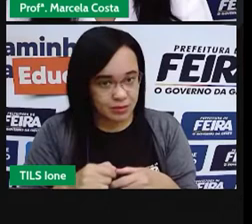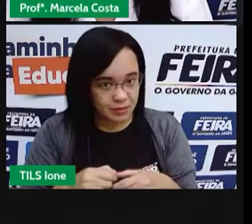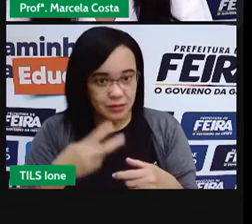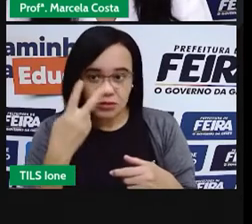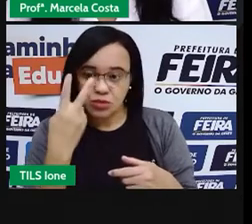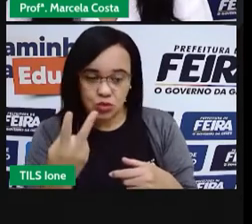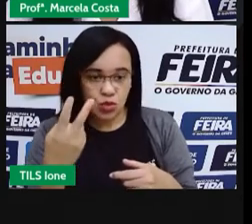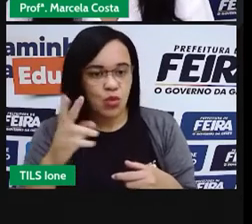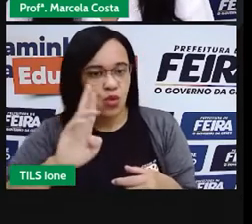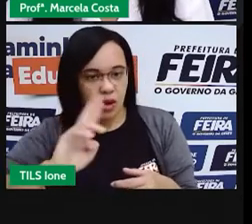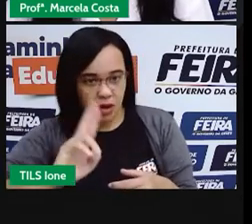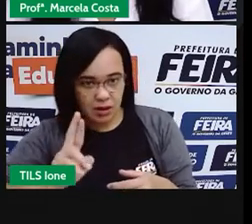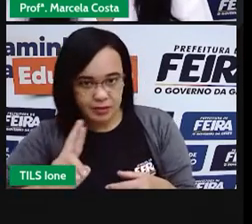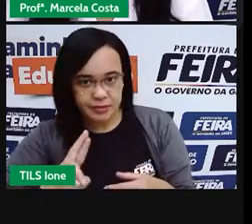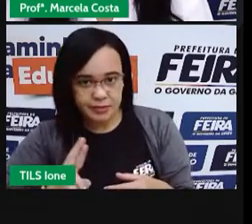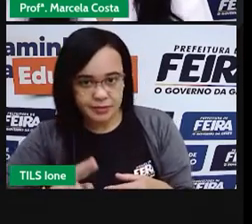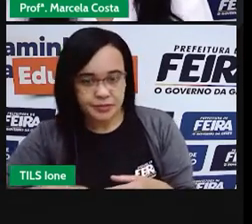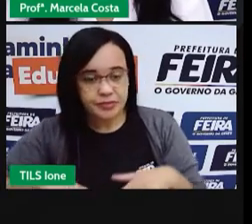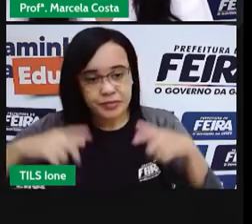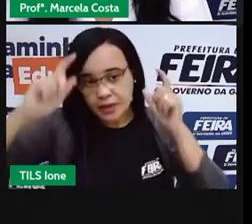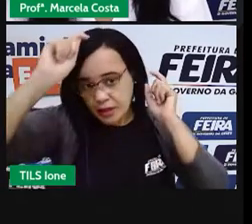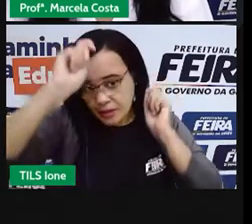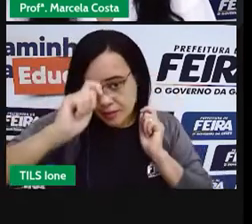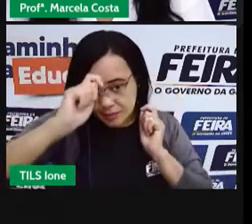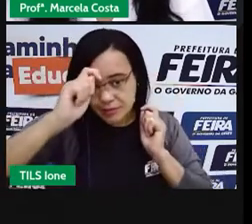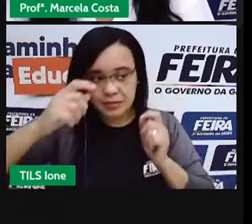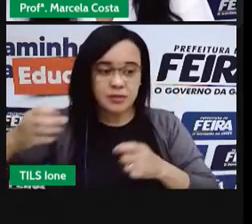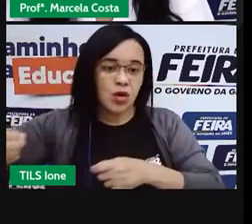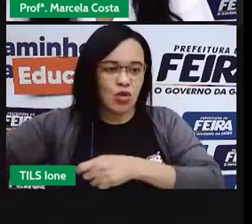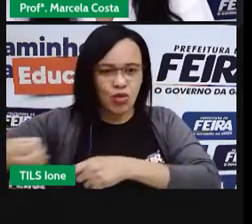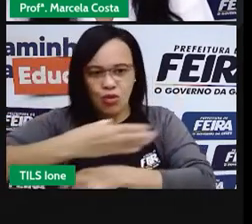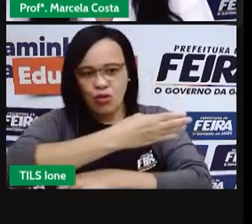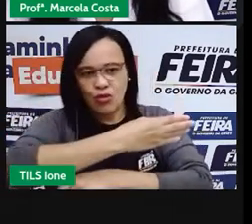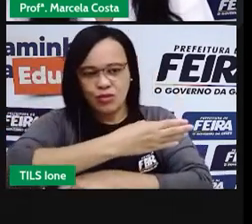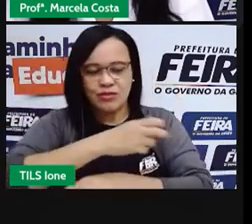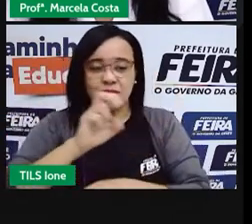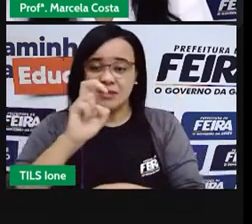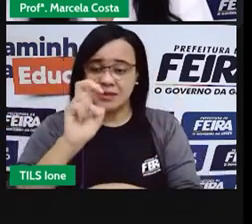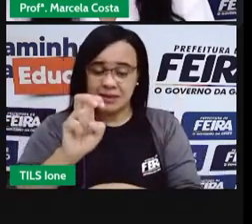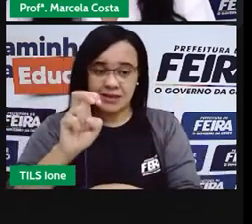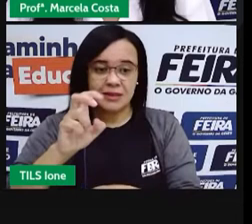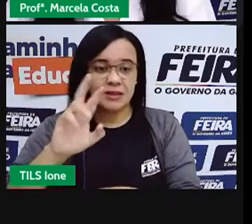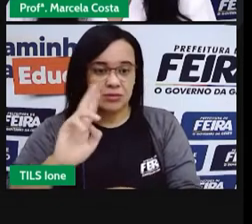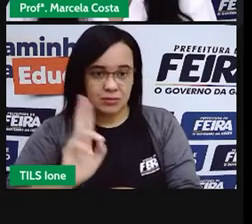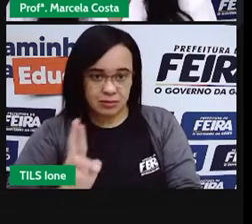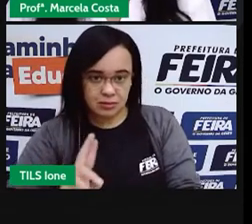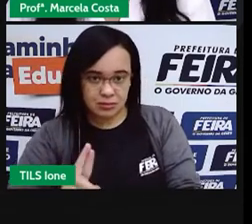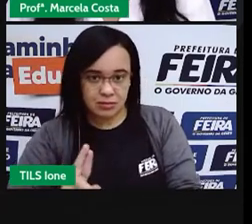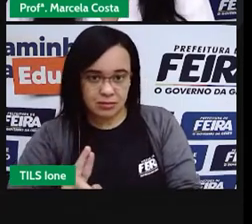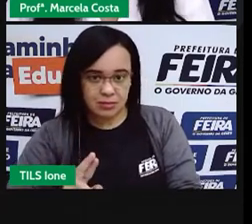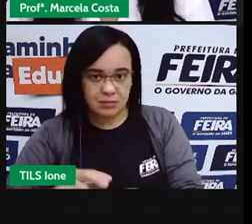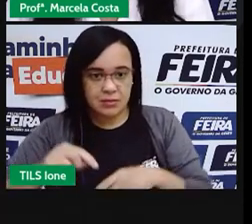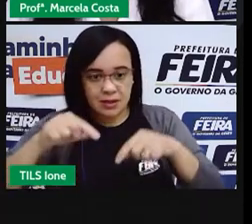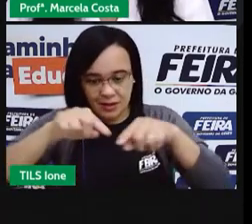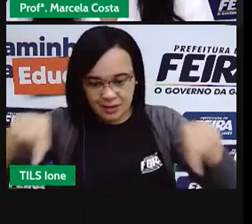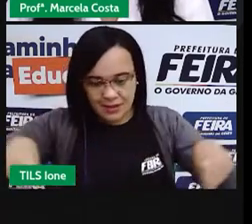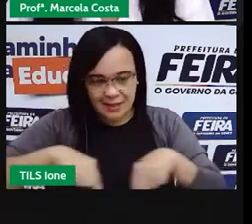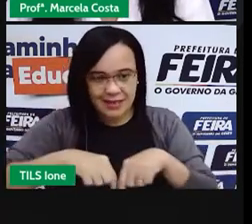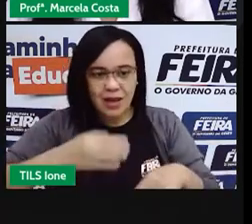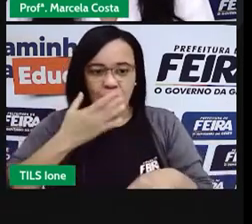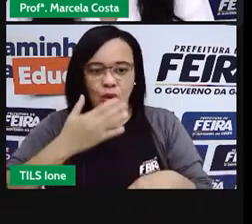R$2. Um boné novo, R$5. Uma caixa de